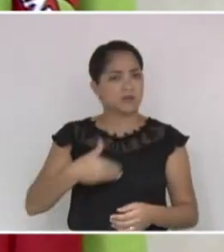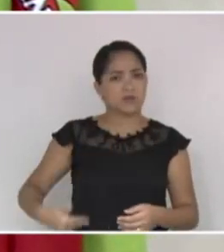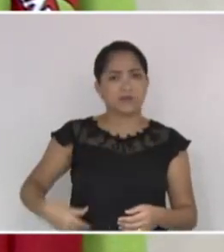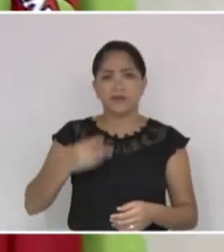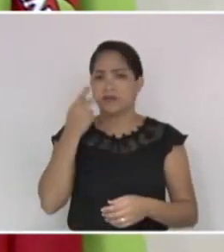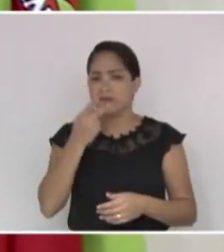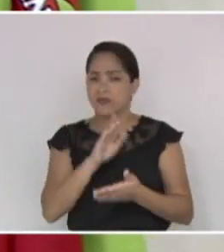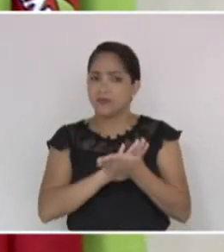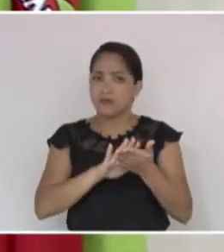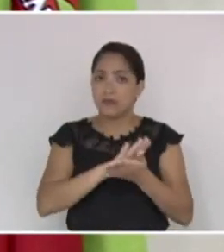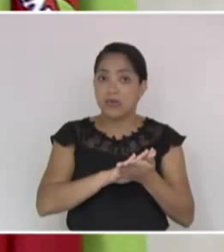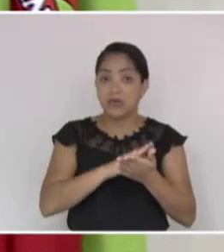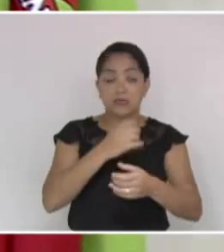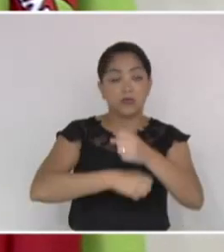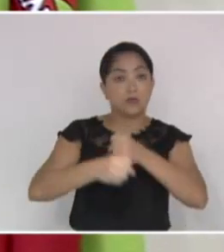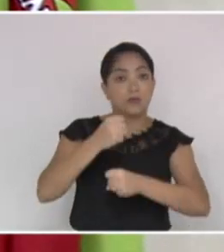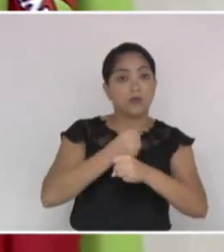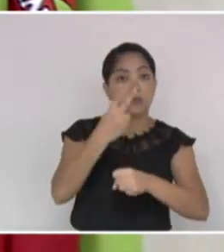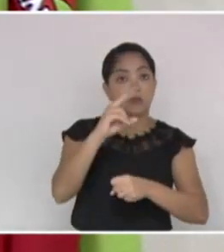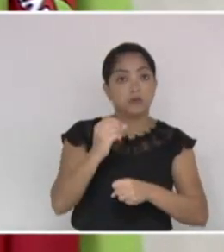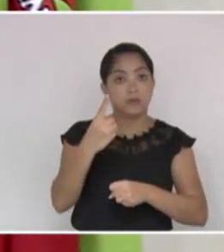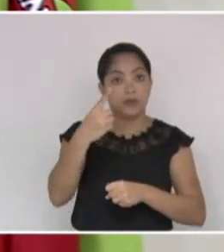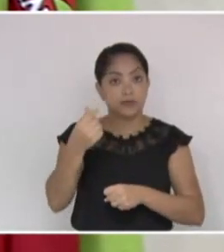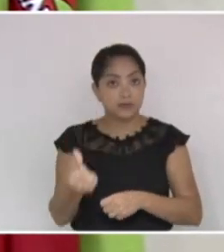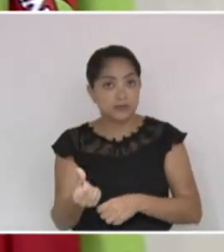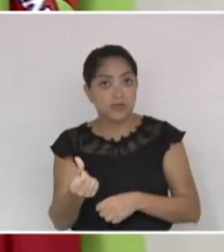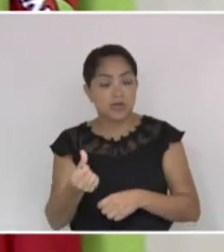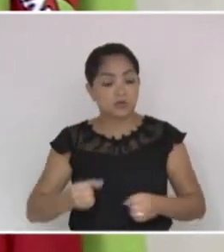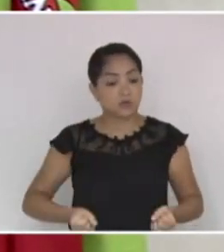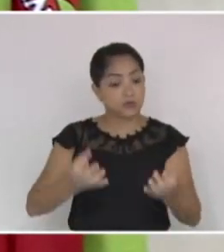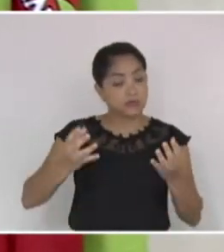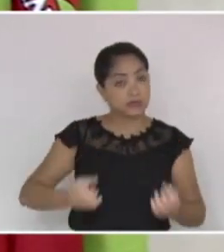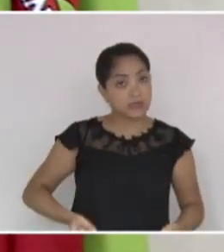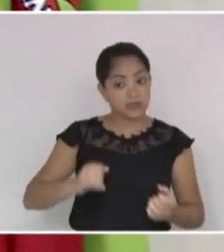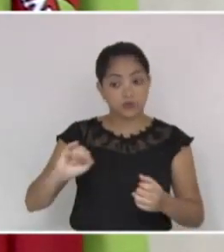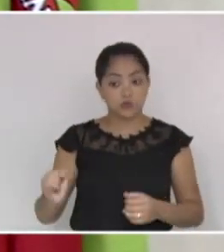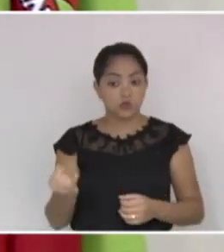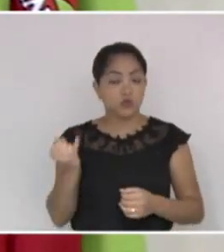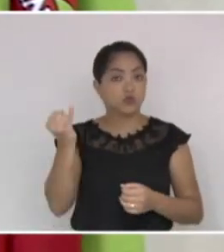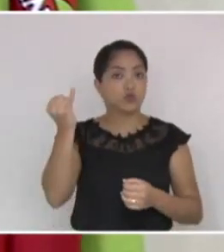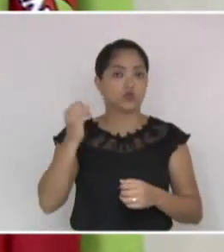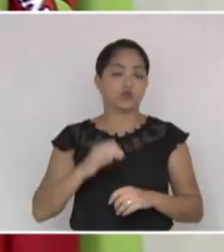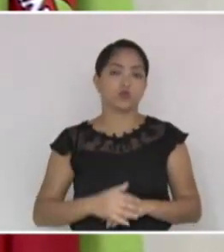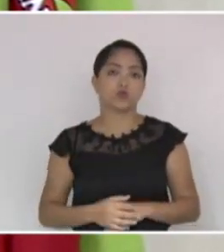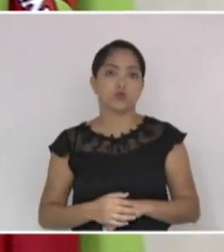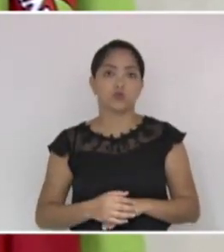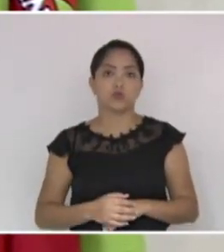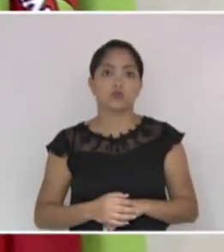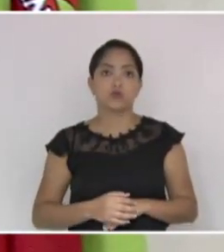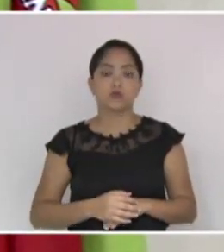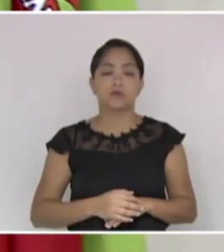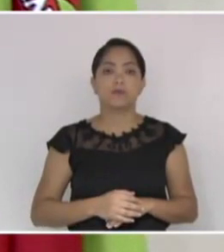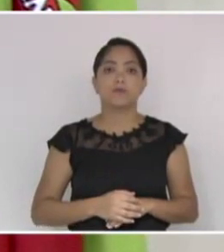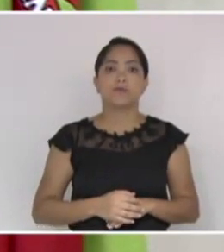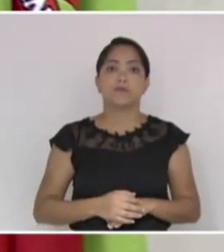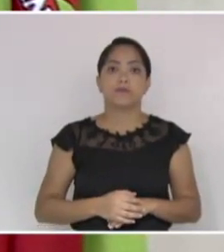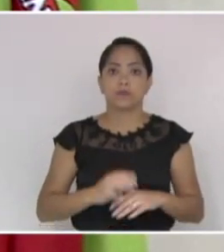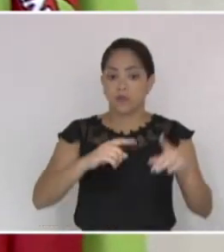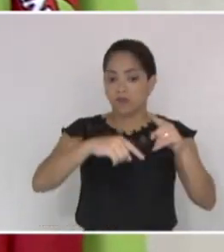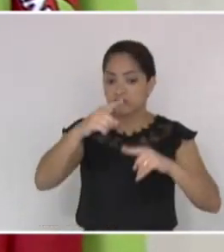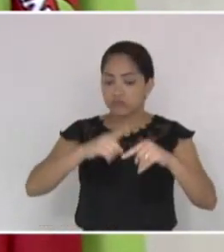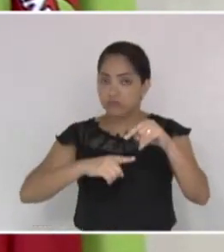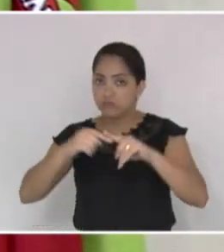juros no ano passado, que corresponde a 8,3% do produto interno bruto brasileiro, que